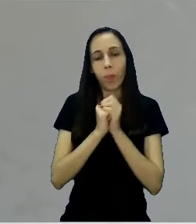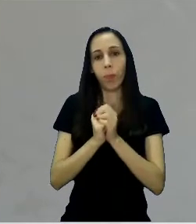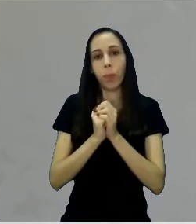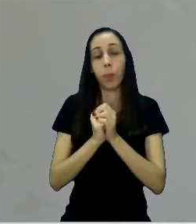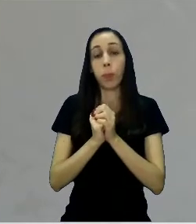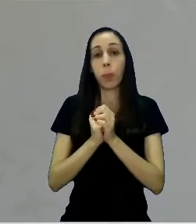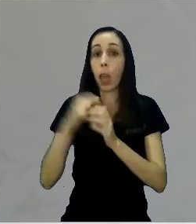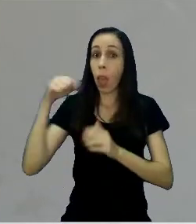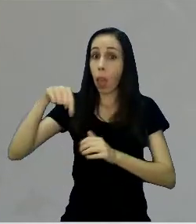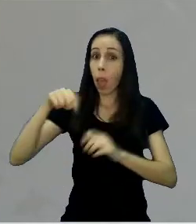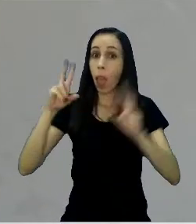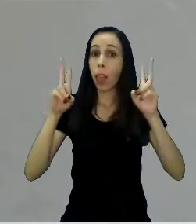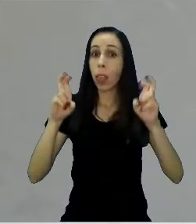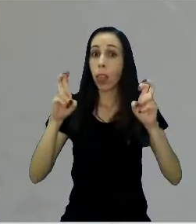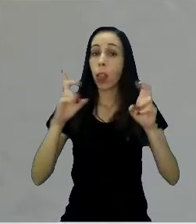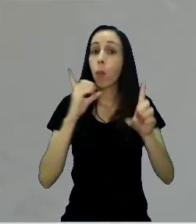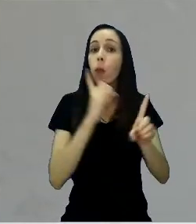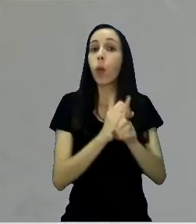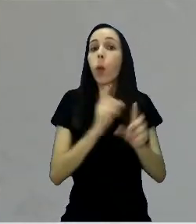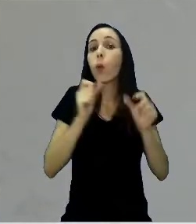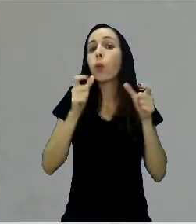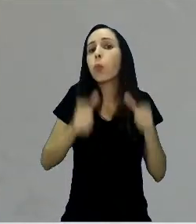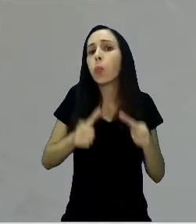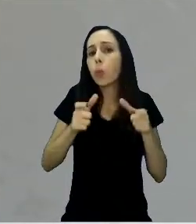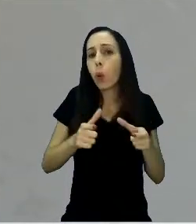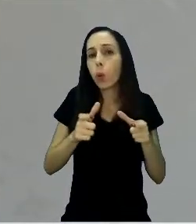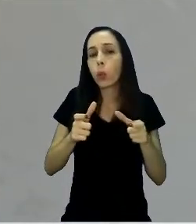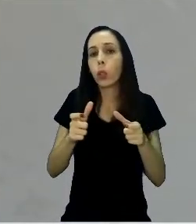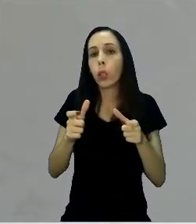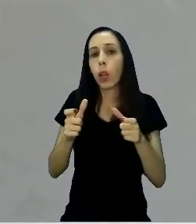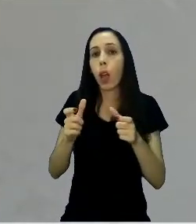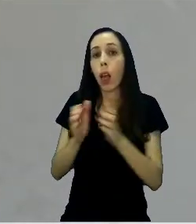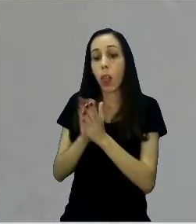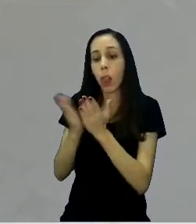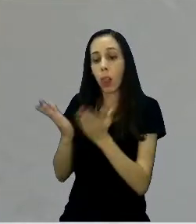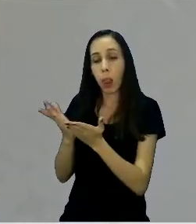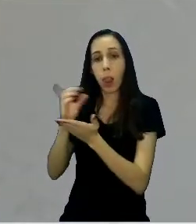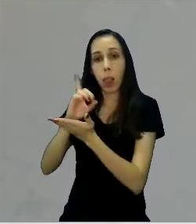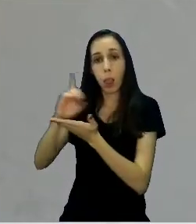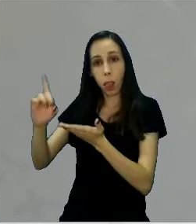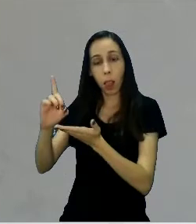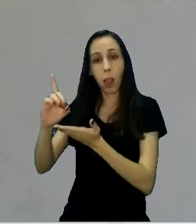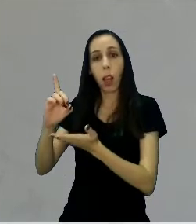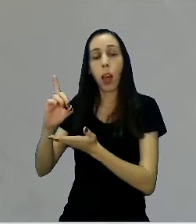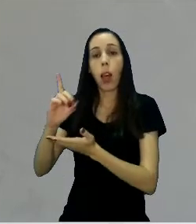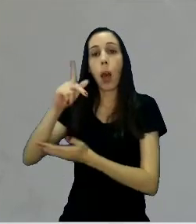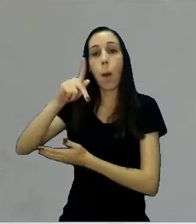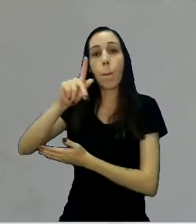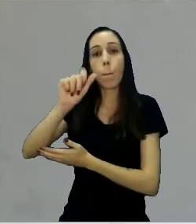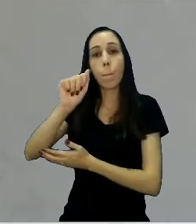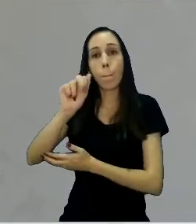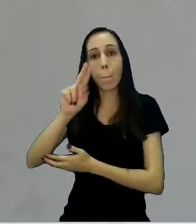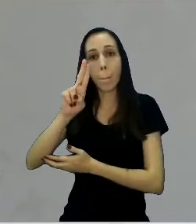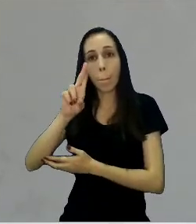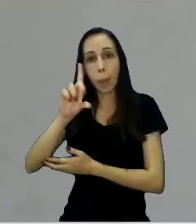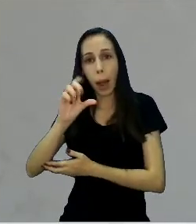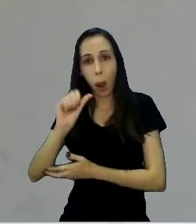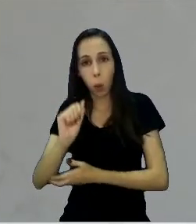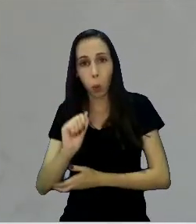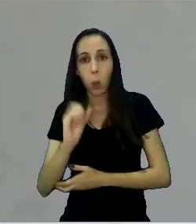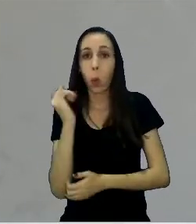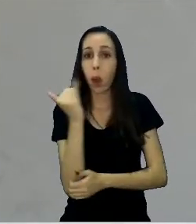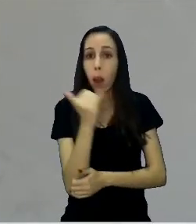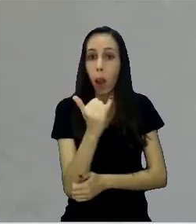perseverantes na oração. E este tema se encontra na carta de São Paulo aos Romanos,